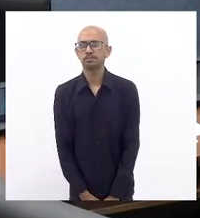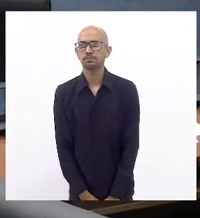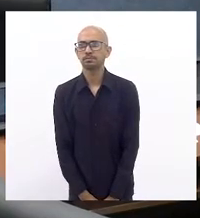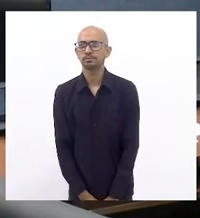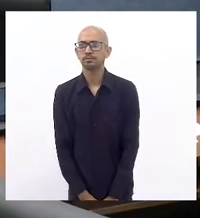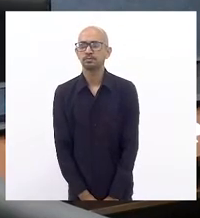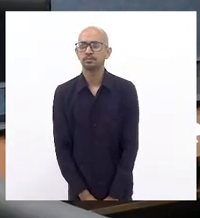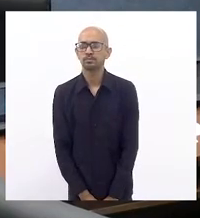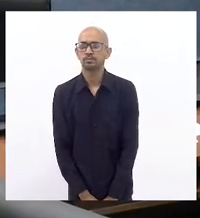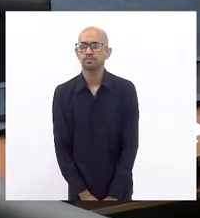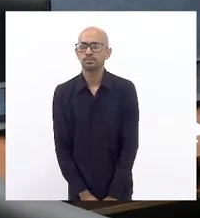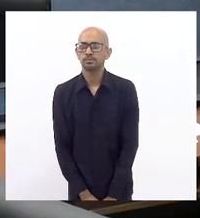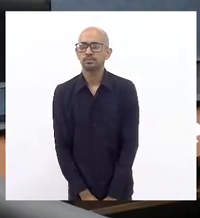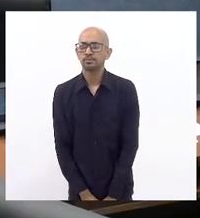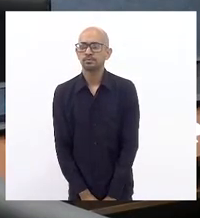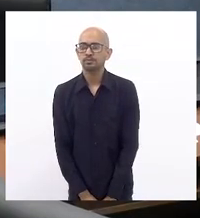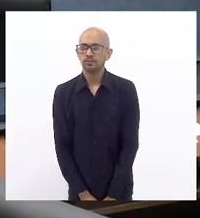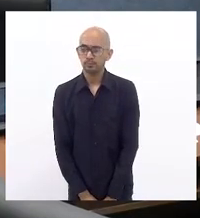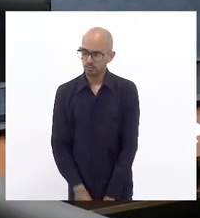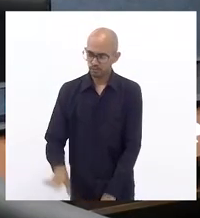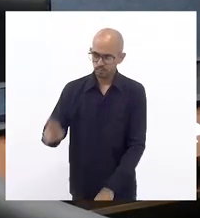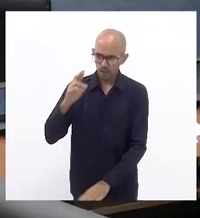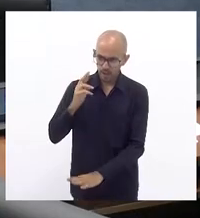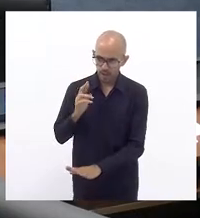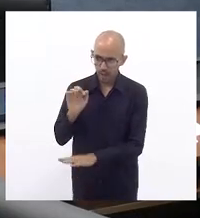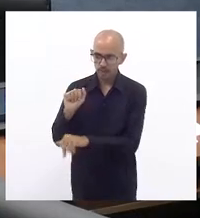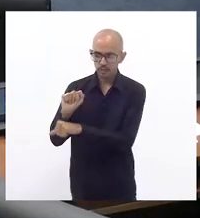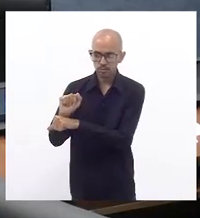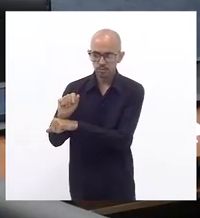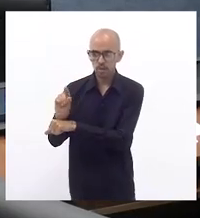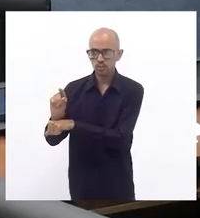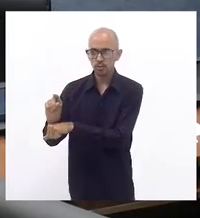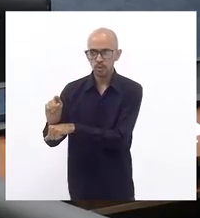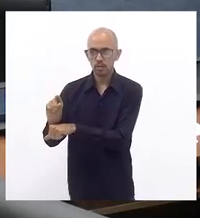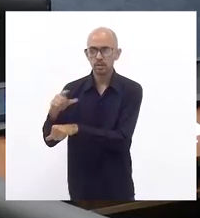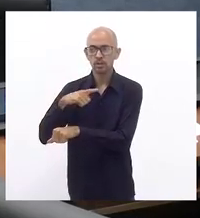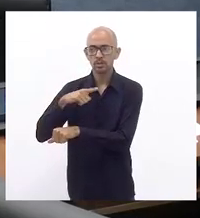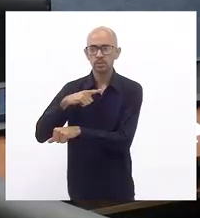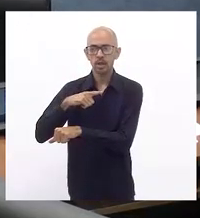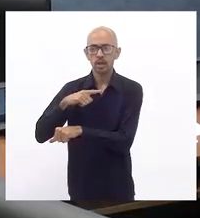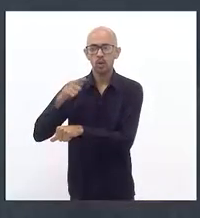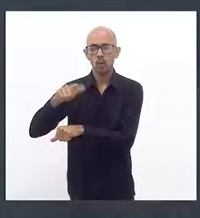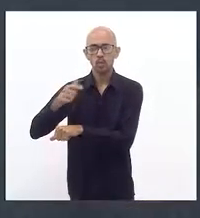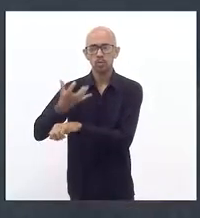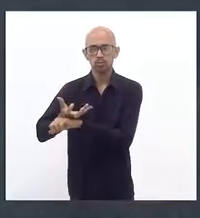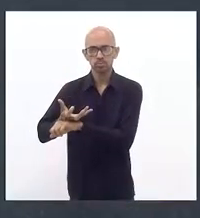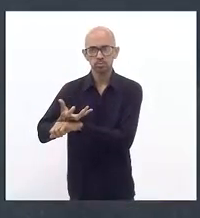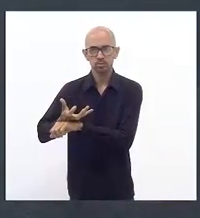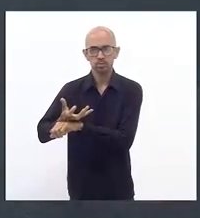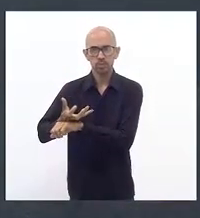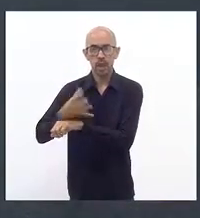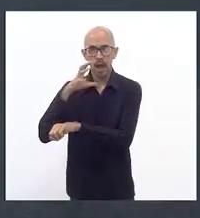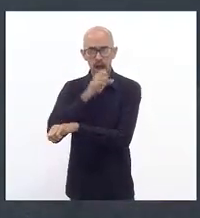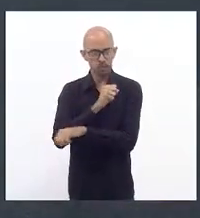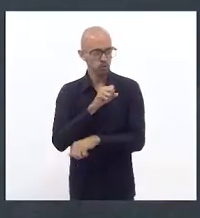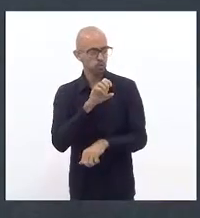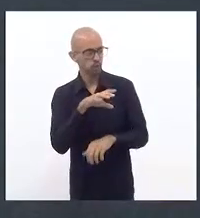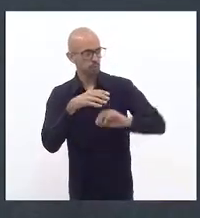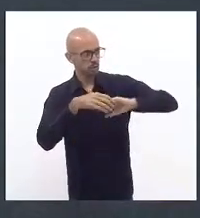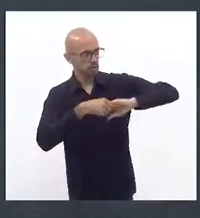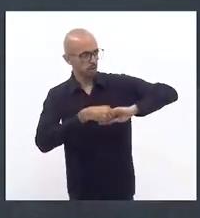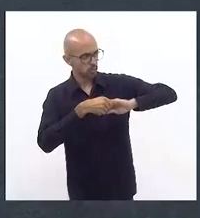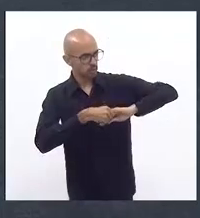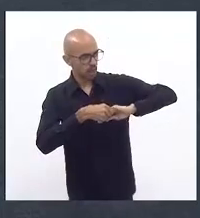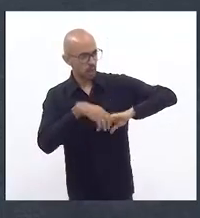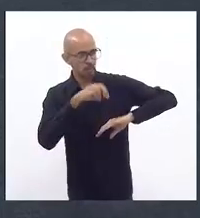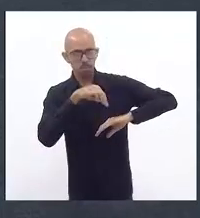Bem rapidinho, deputada Renata, que ainda tem uma outra pauta. É, muito rápido, só para saudar aqui a deputada Mônica Francisco pela aprovação do